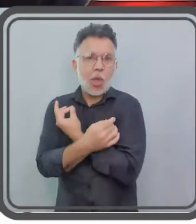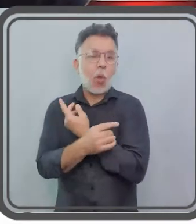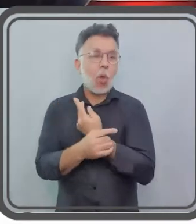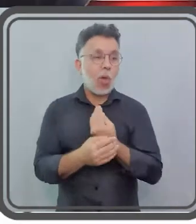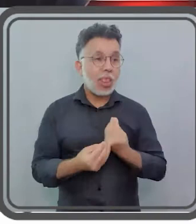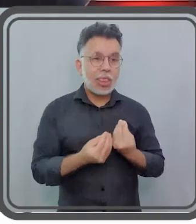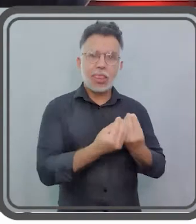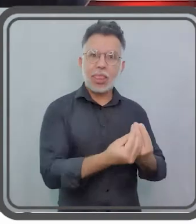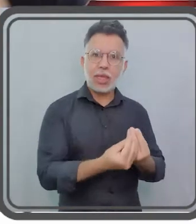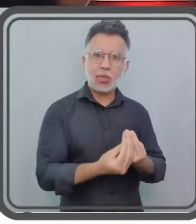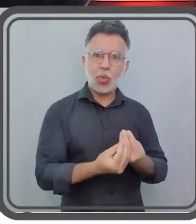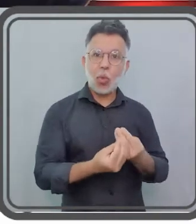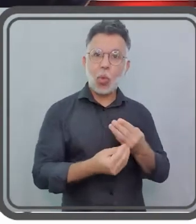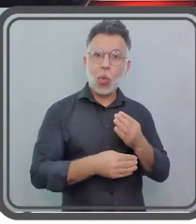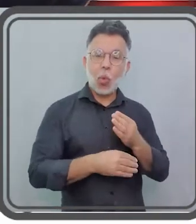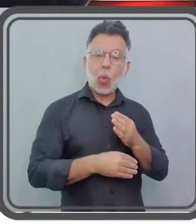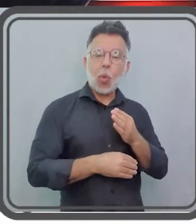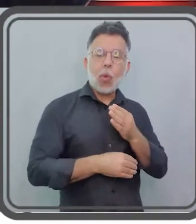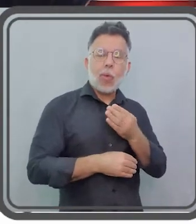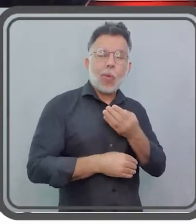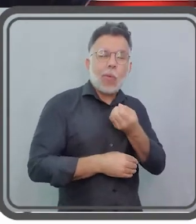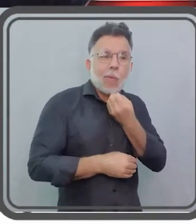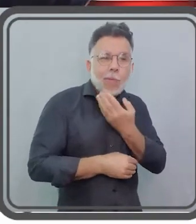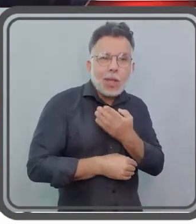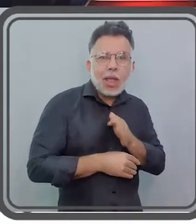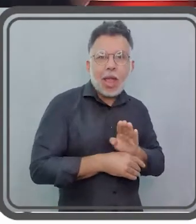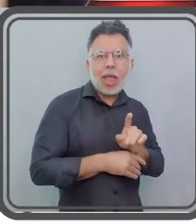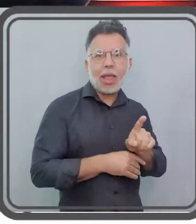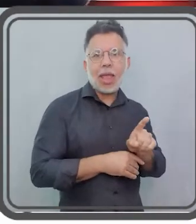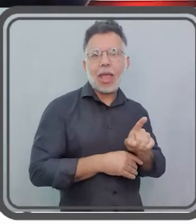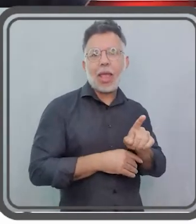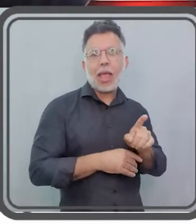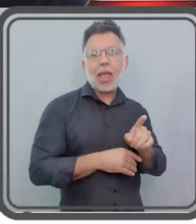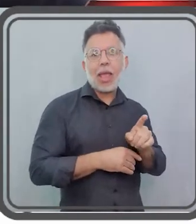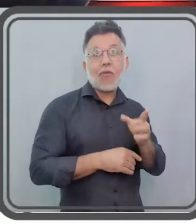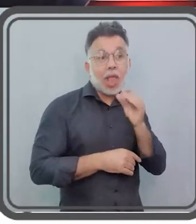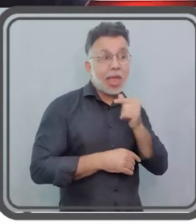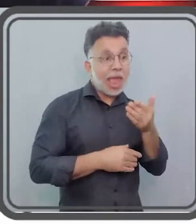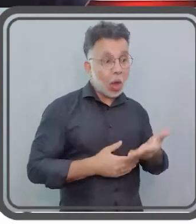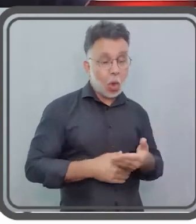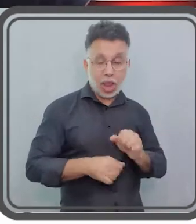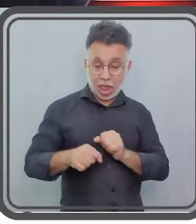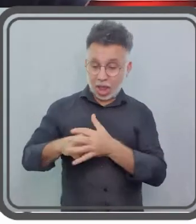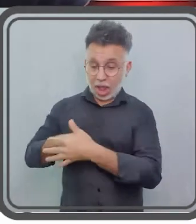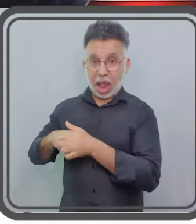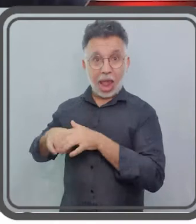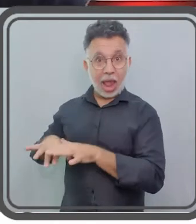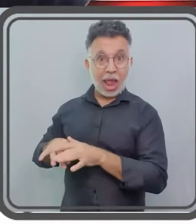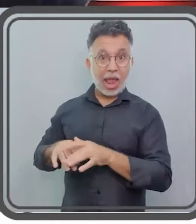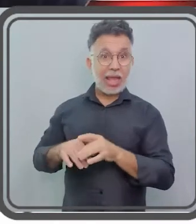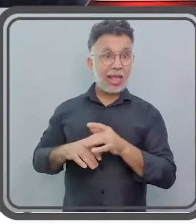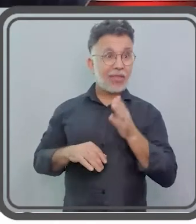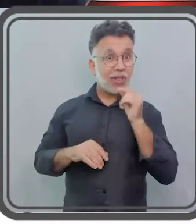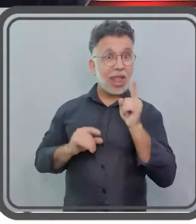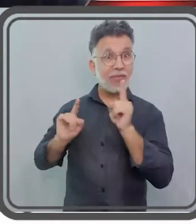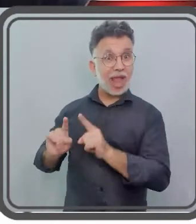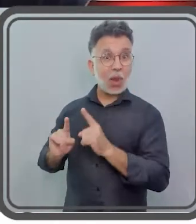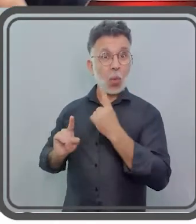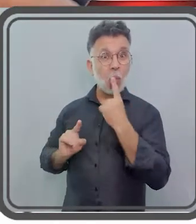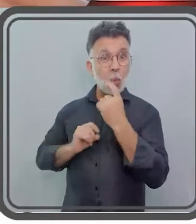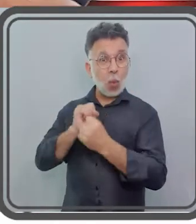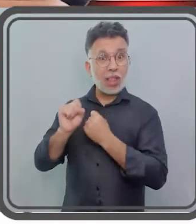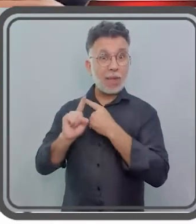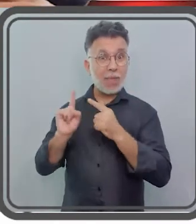benefício desses funcionários. Esses funcionários ficaram um ano e meio em casa. E agora, com a volta no modelo híbrido, vocês acreditam